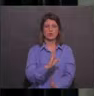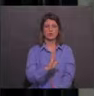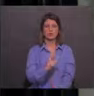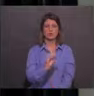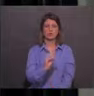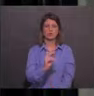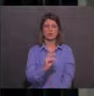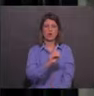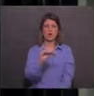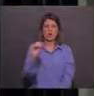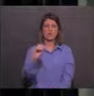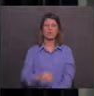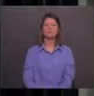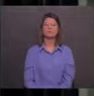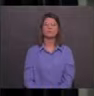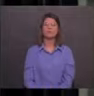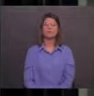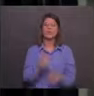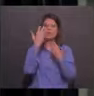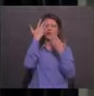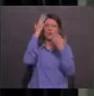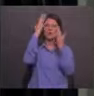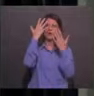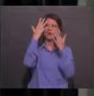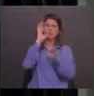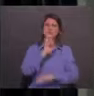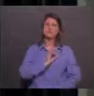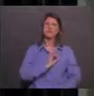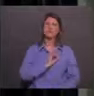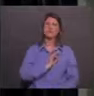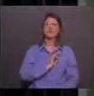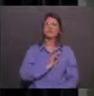João. Glória a vós,